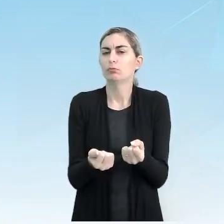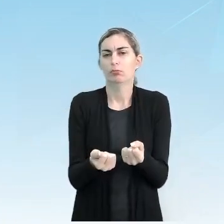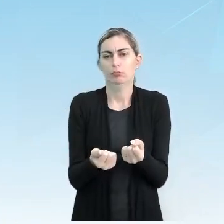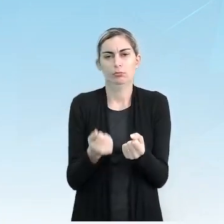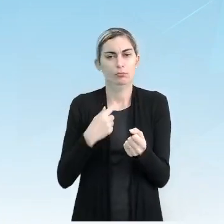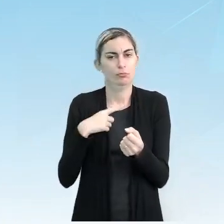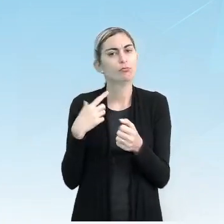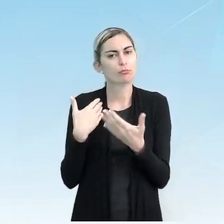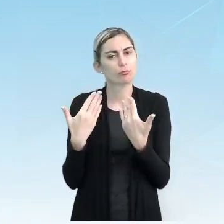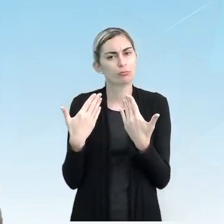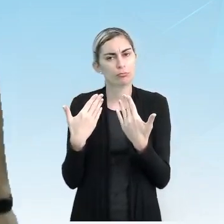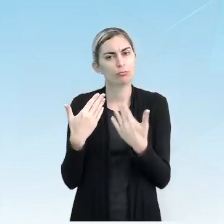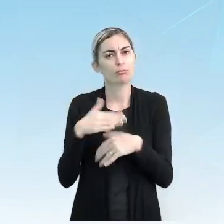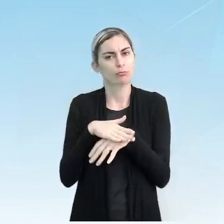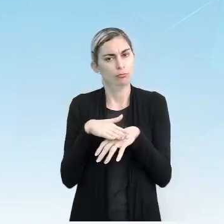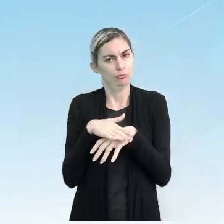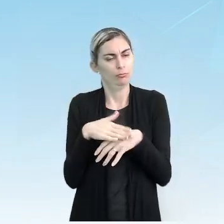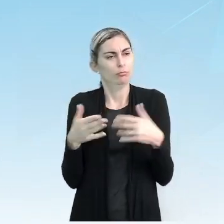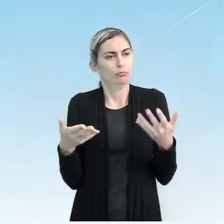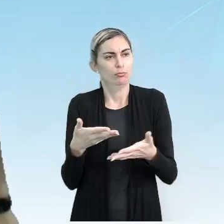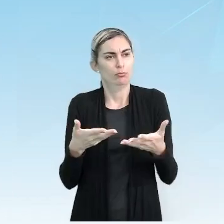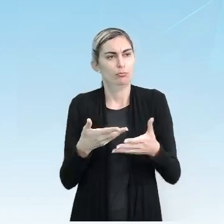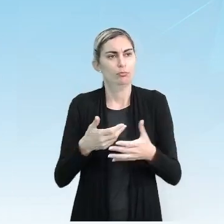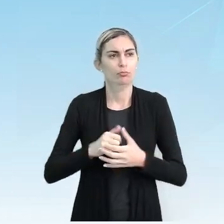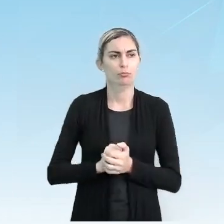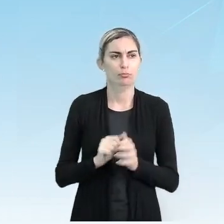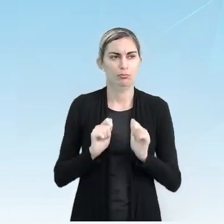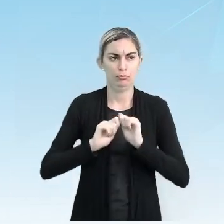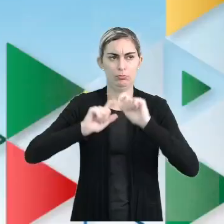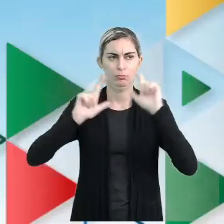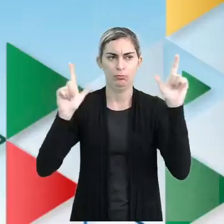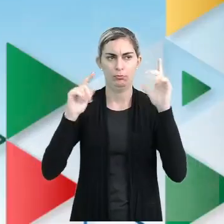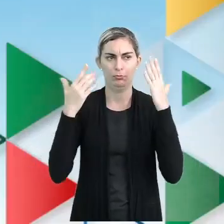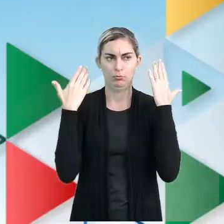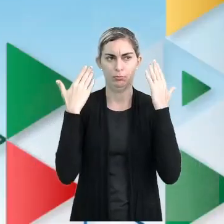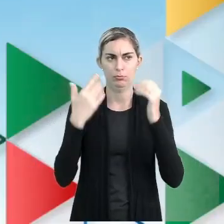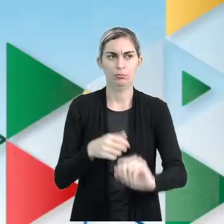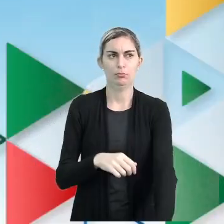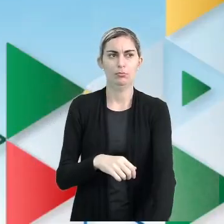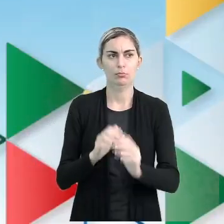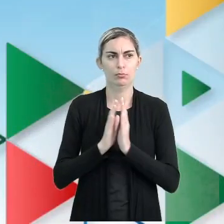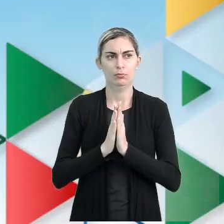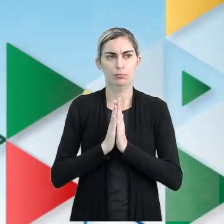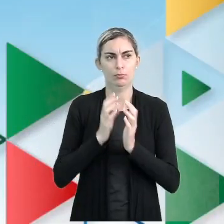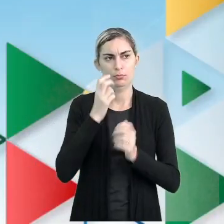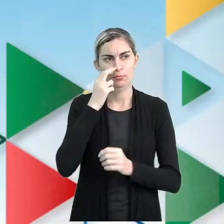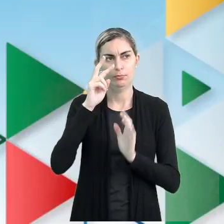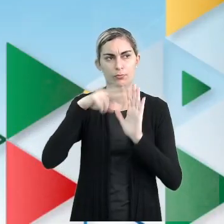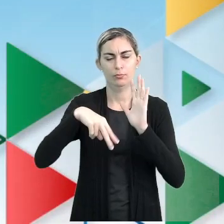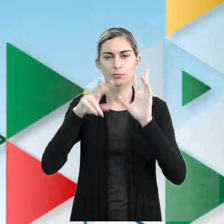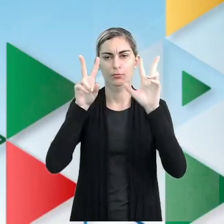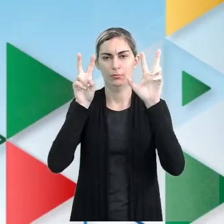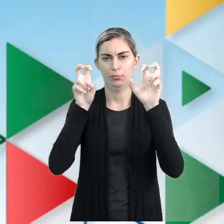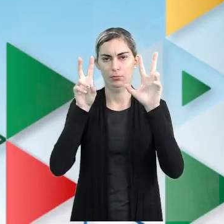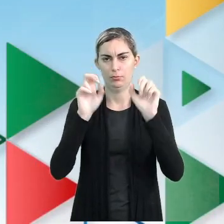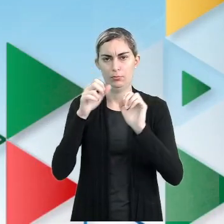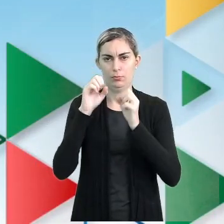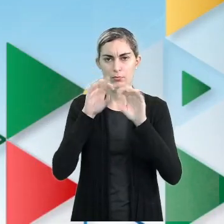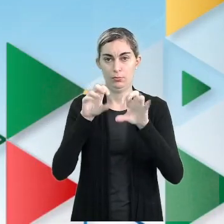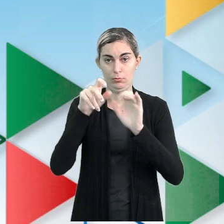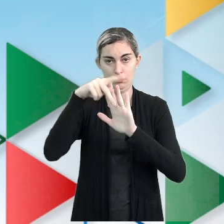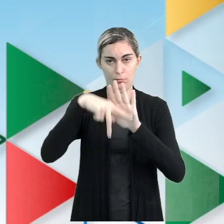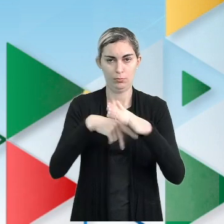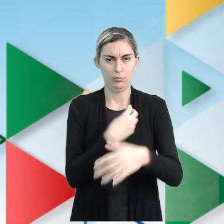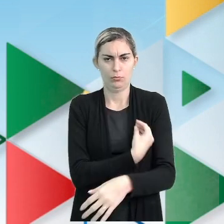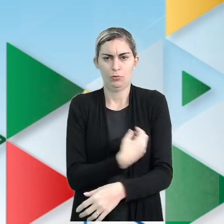a gente vai conversar um pouquinho sobre isso hoje, né, professor? na tela nós temos aí, professor, por favor, leia o tema da aula de hoje. Projeto de